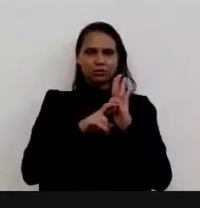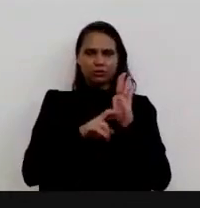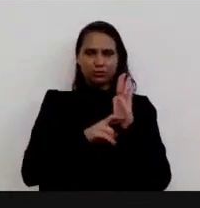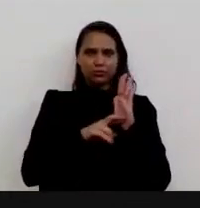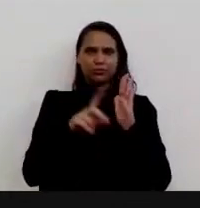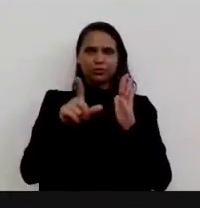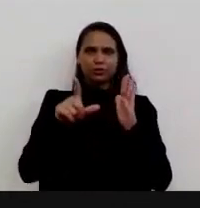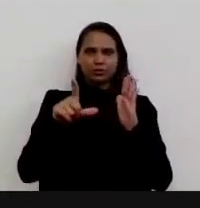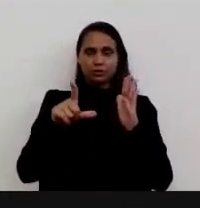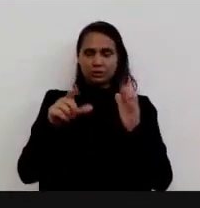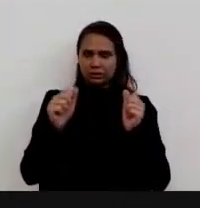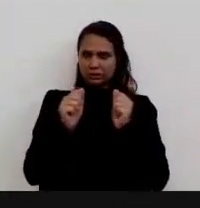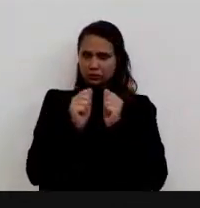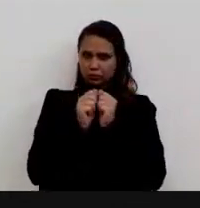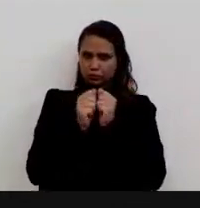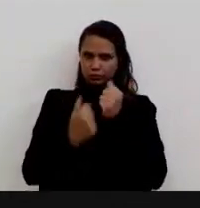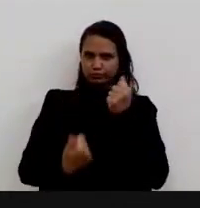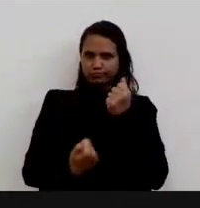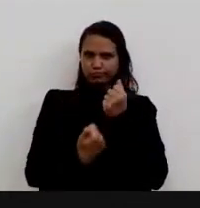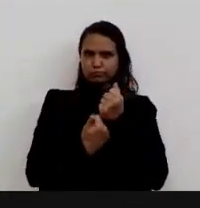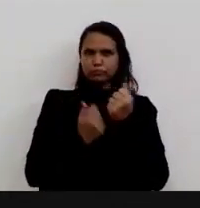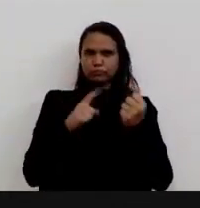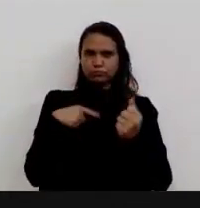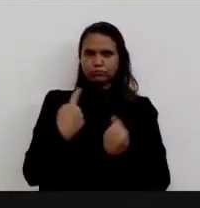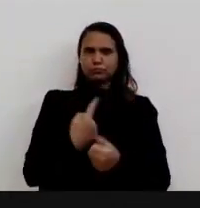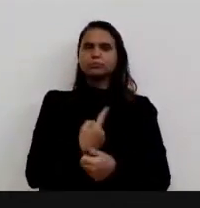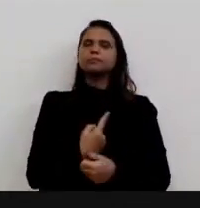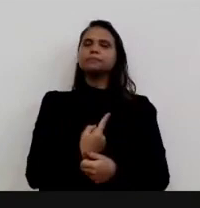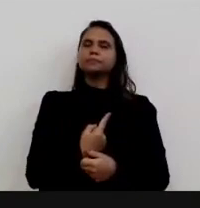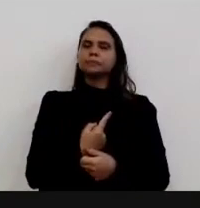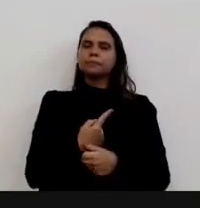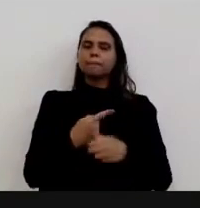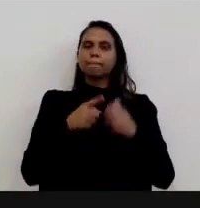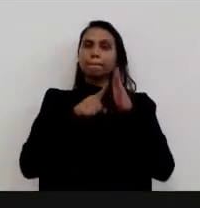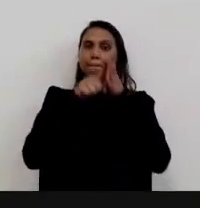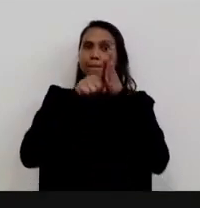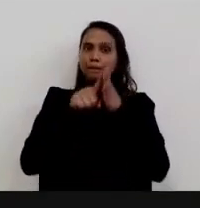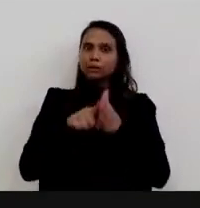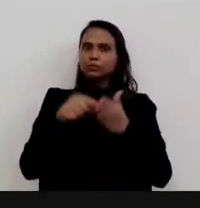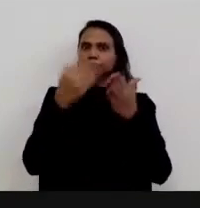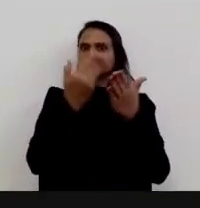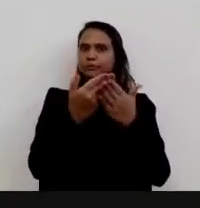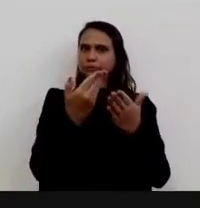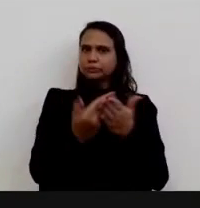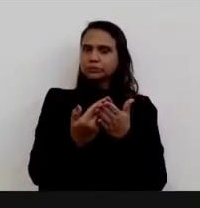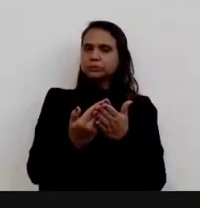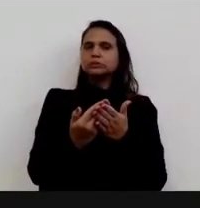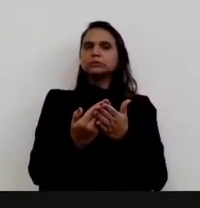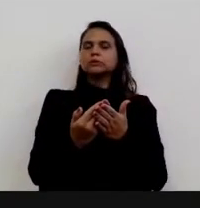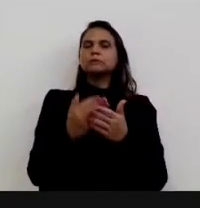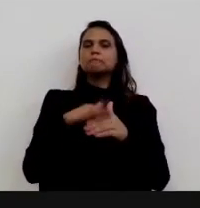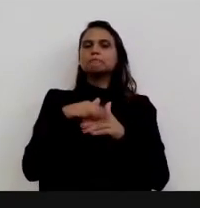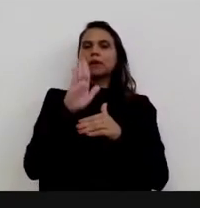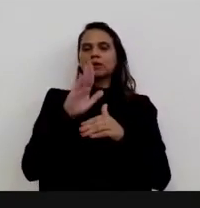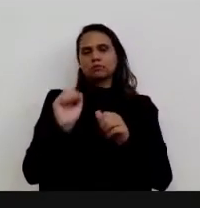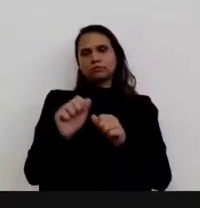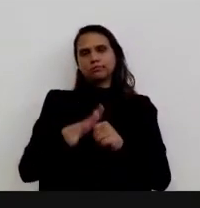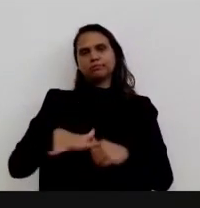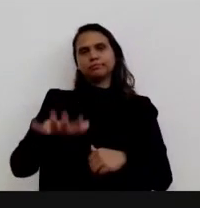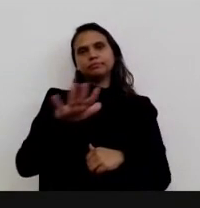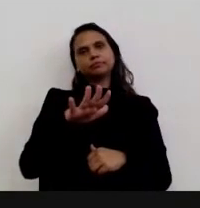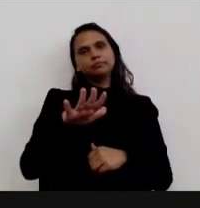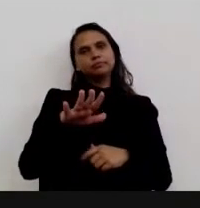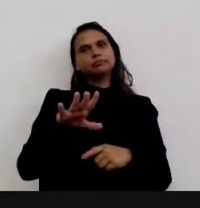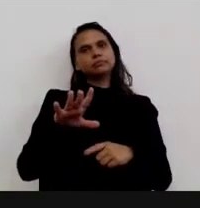gente. Esses atributos, né, esses variáveis, esses explorados, né, pela literatura da área. E, além disso, né, além